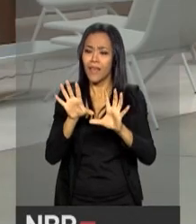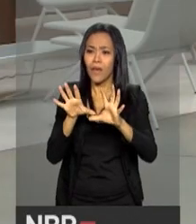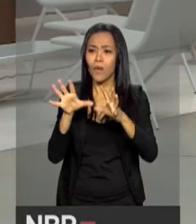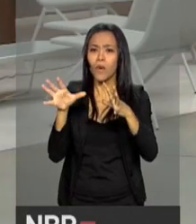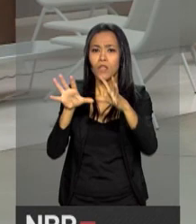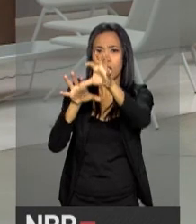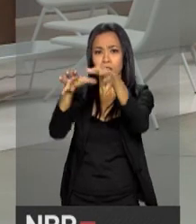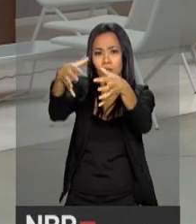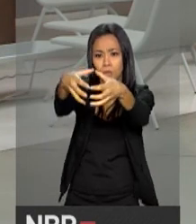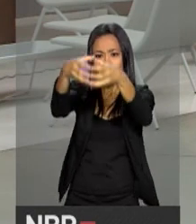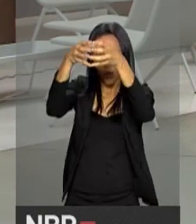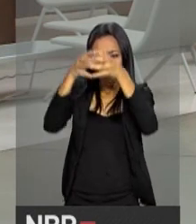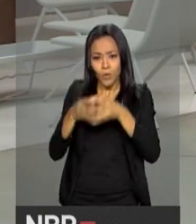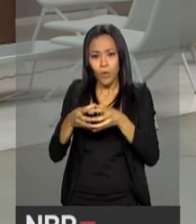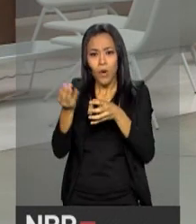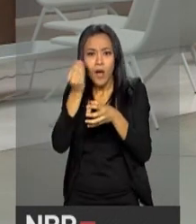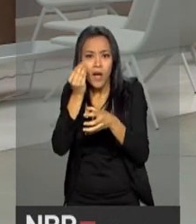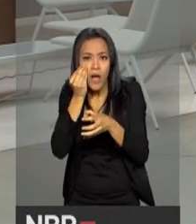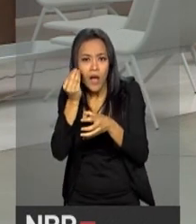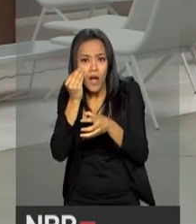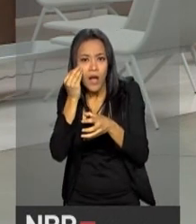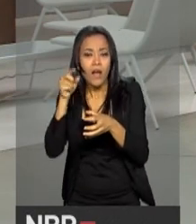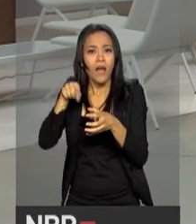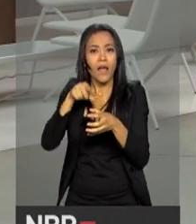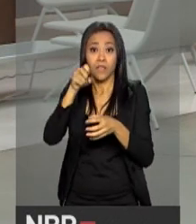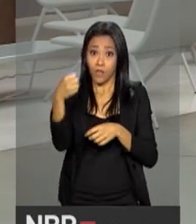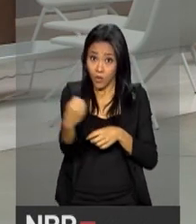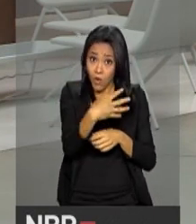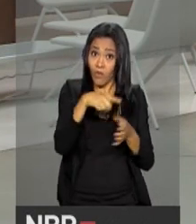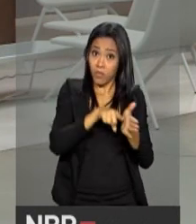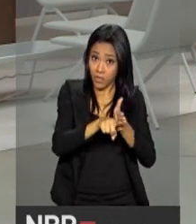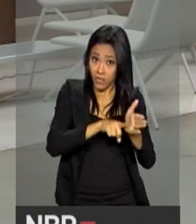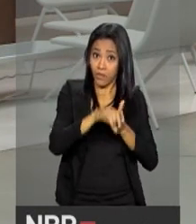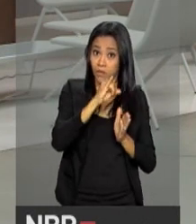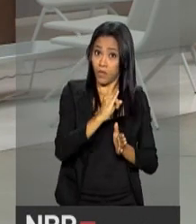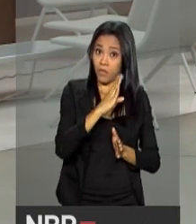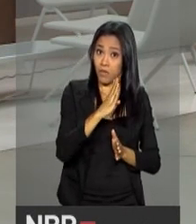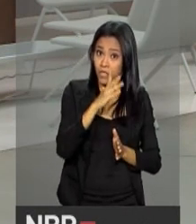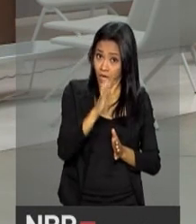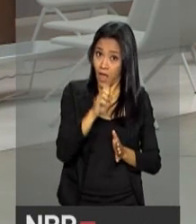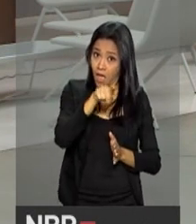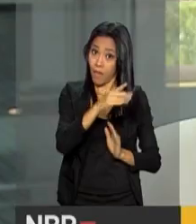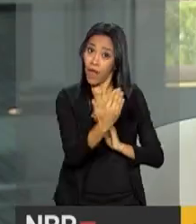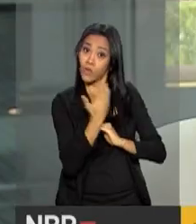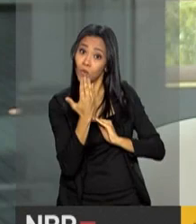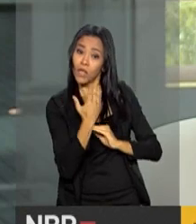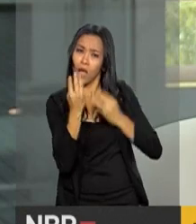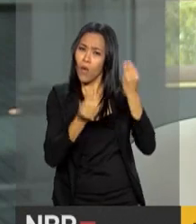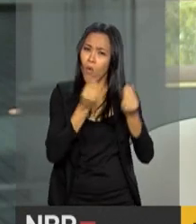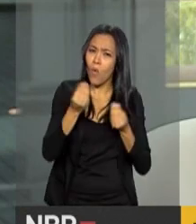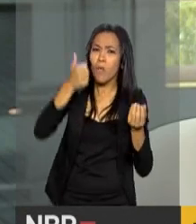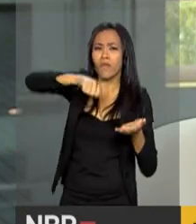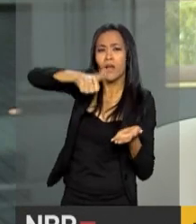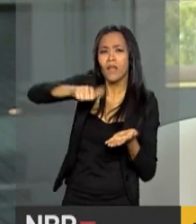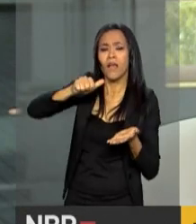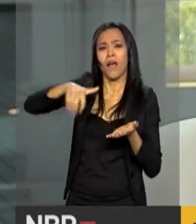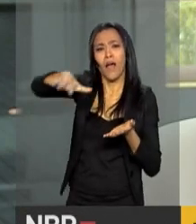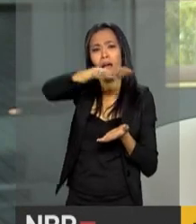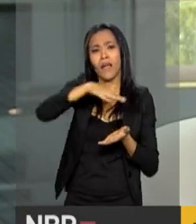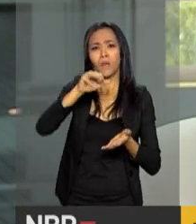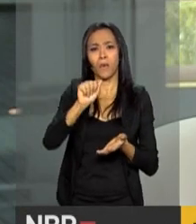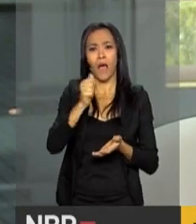essa nova pesquisa do ibge é trazer novos recortes diferentes recortes sobre o agronegócio sim inclusive